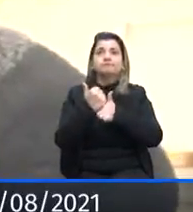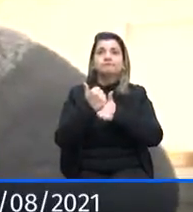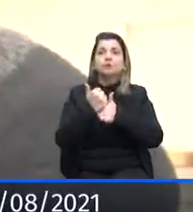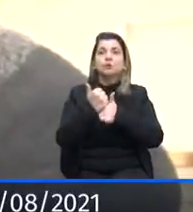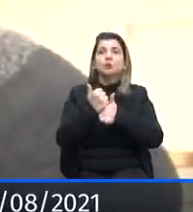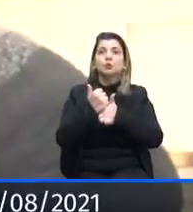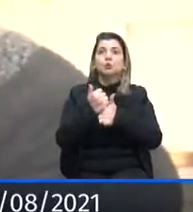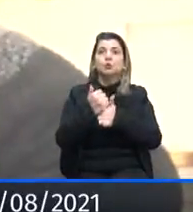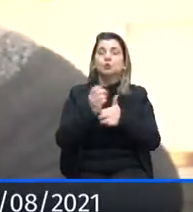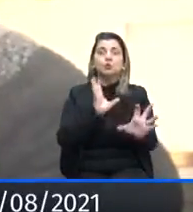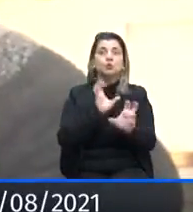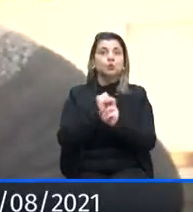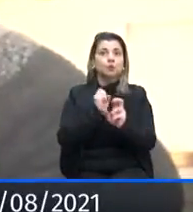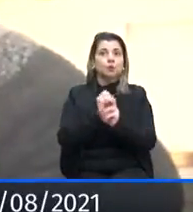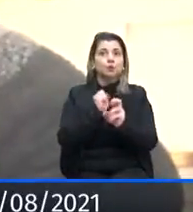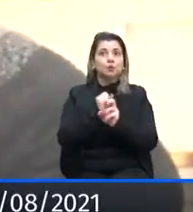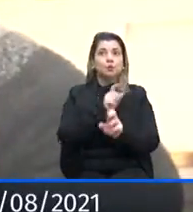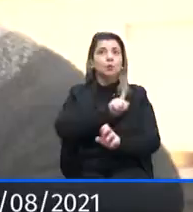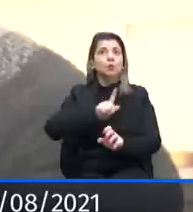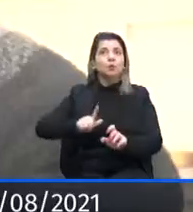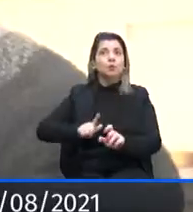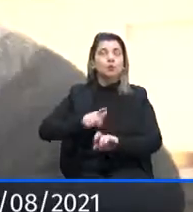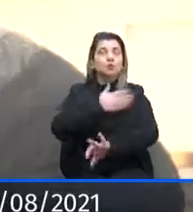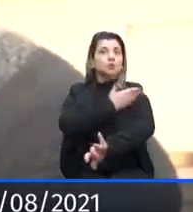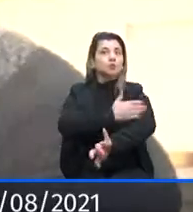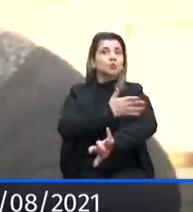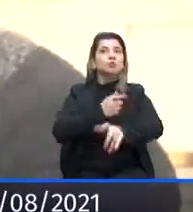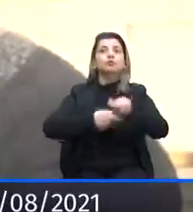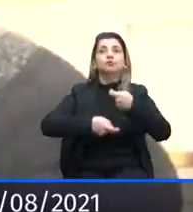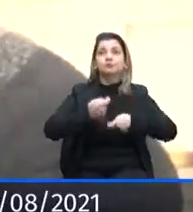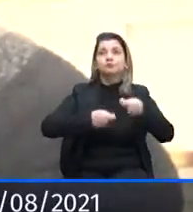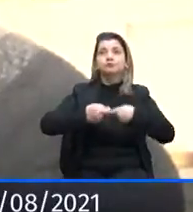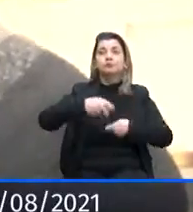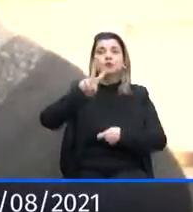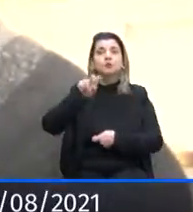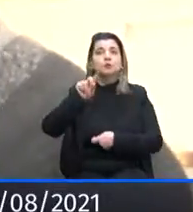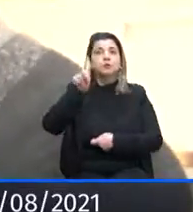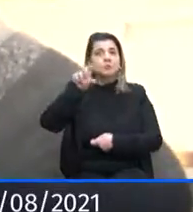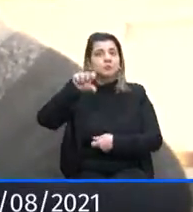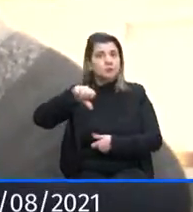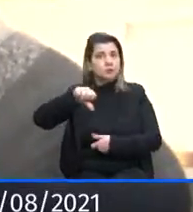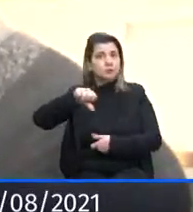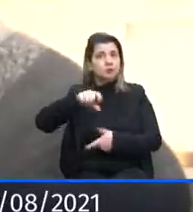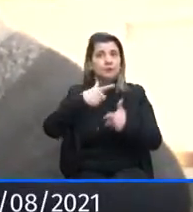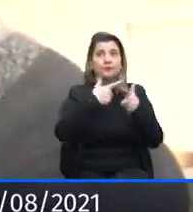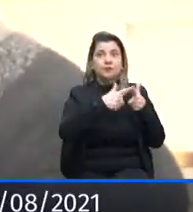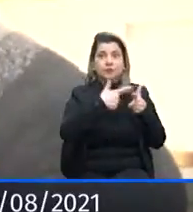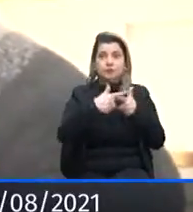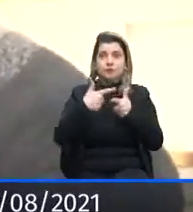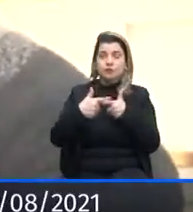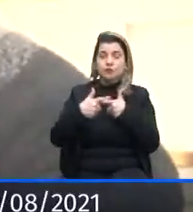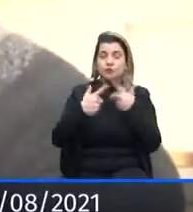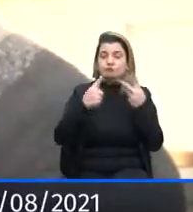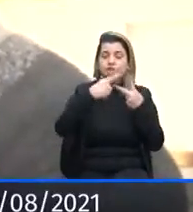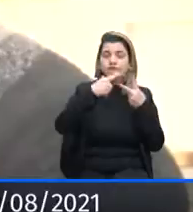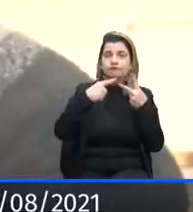contas governamental referente ao exercício financeiro 2019, dividido em dois